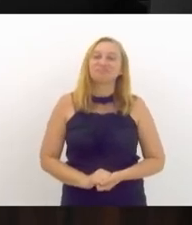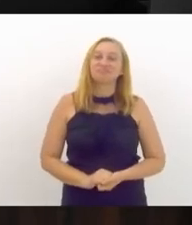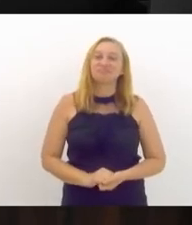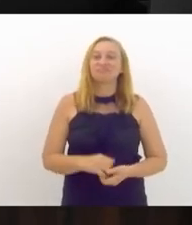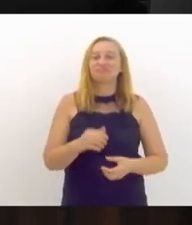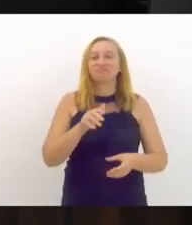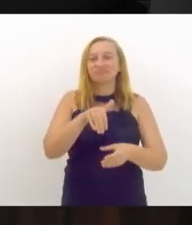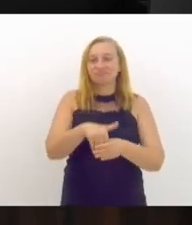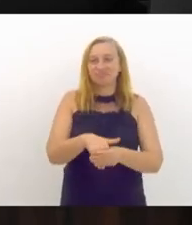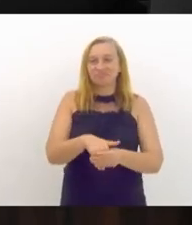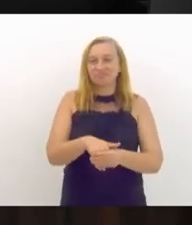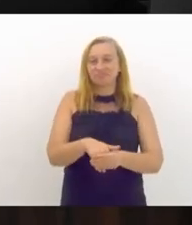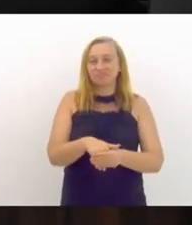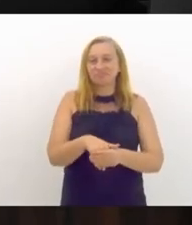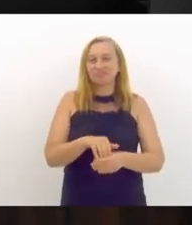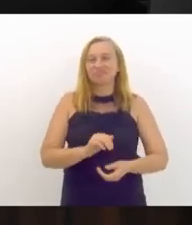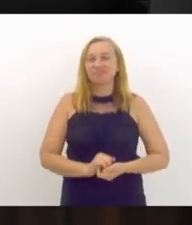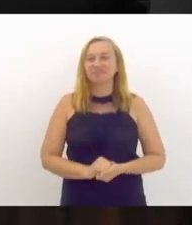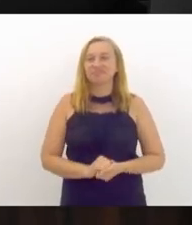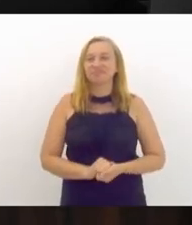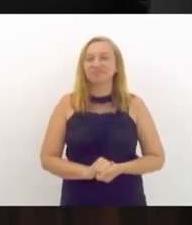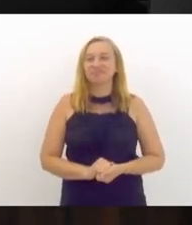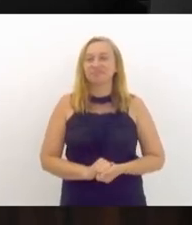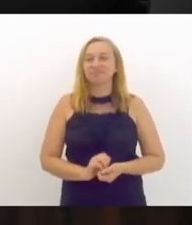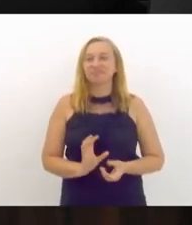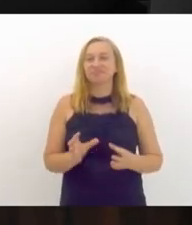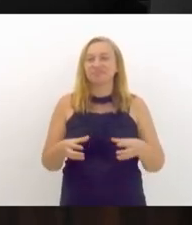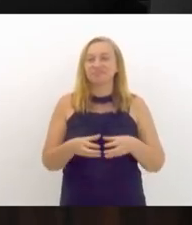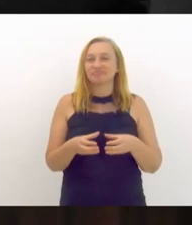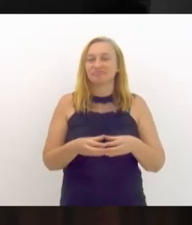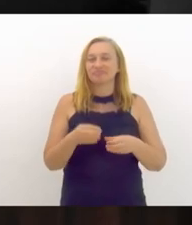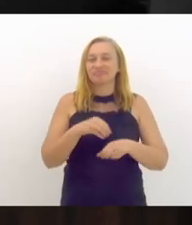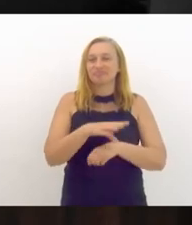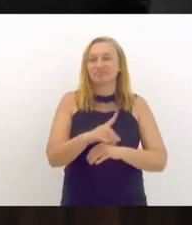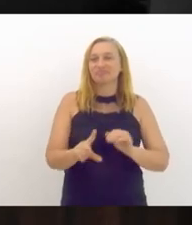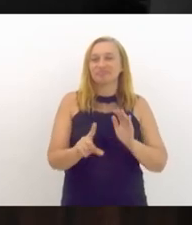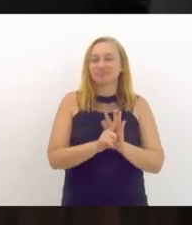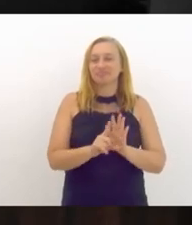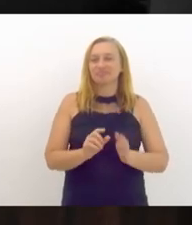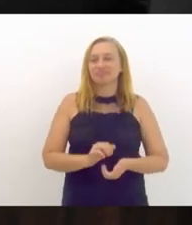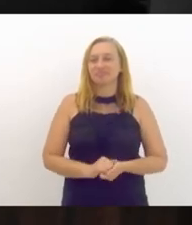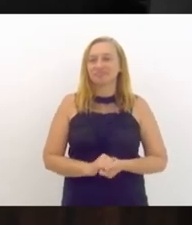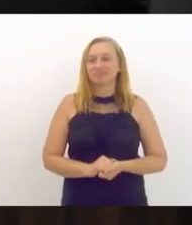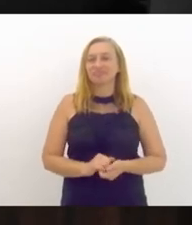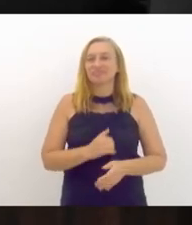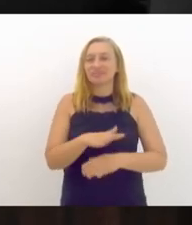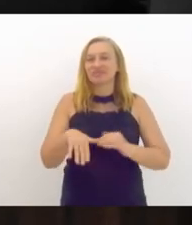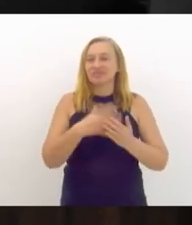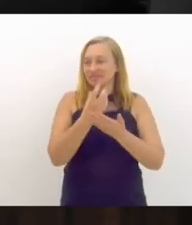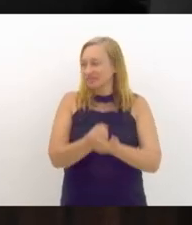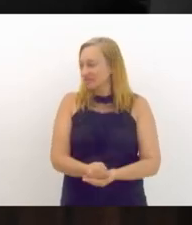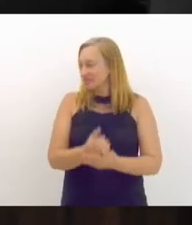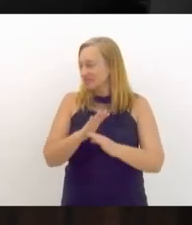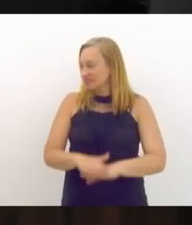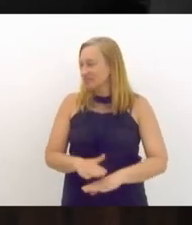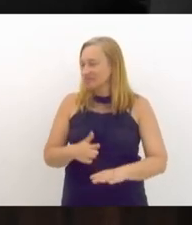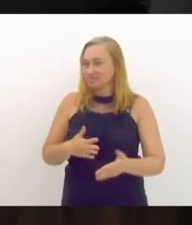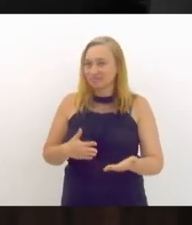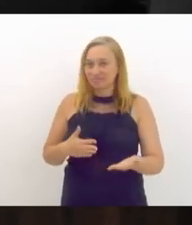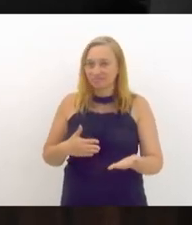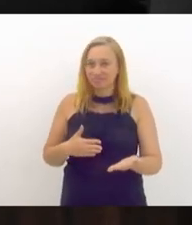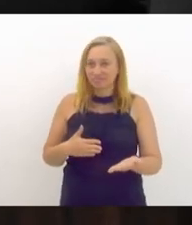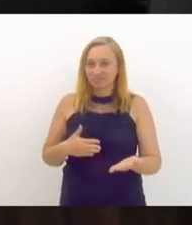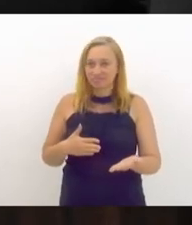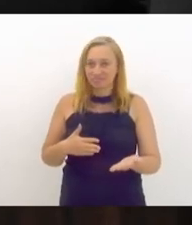Em votação, parecer da Comissão de Indicação Legislativa, os senhores que aprovam permaneçam como